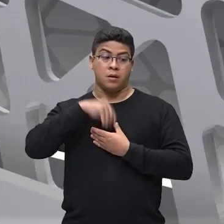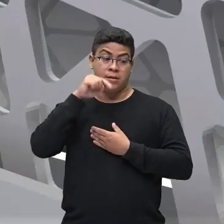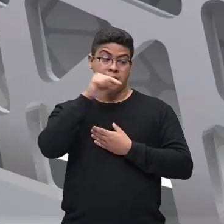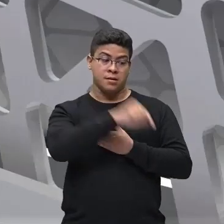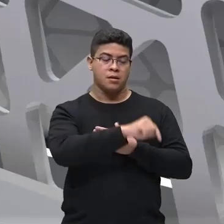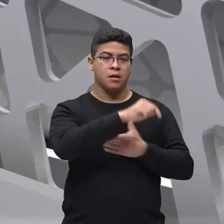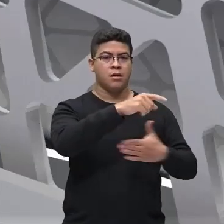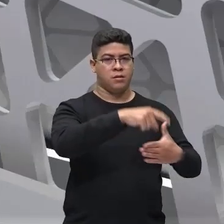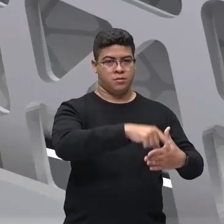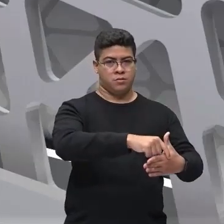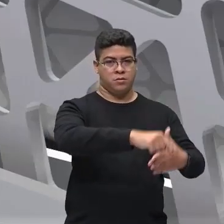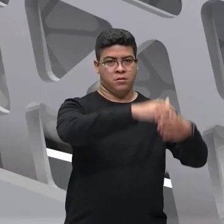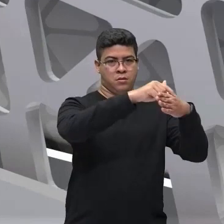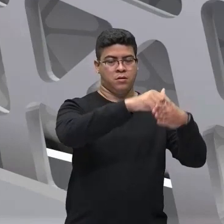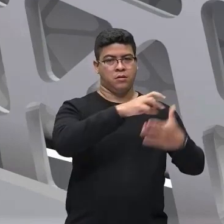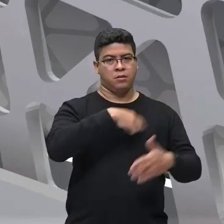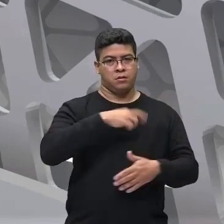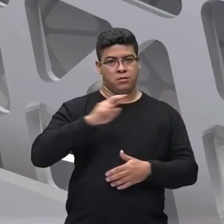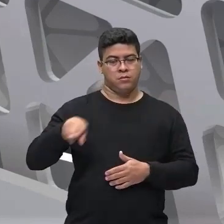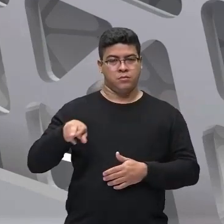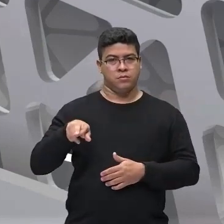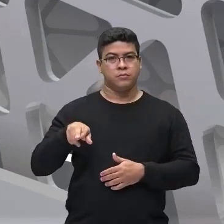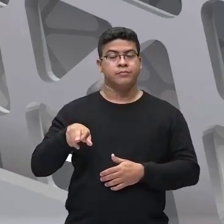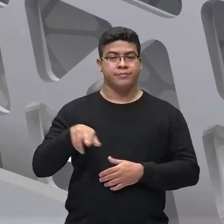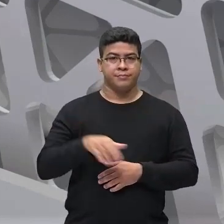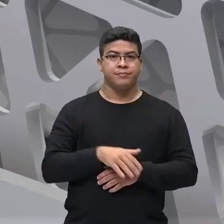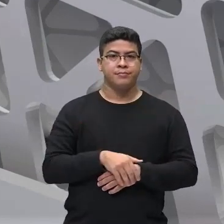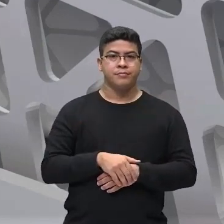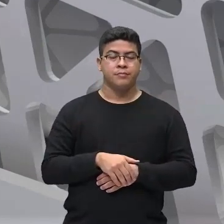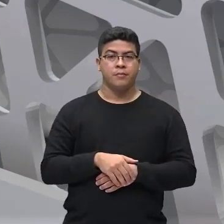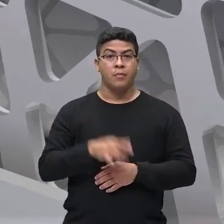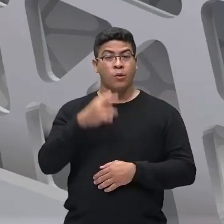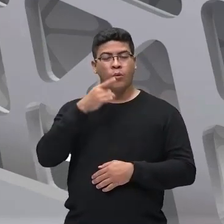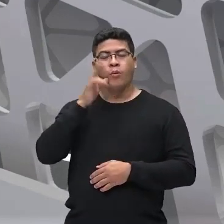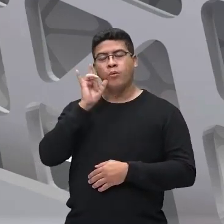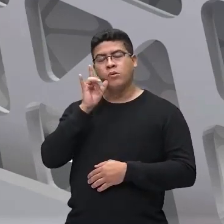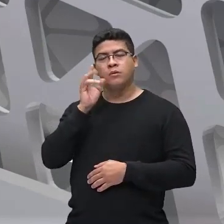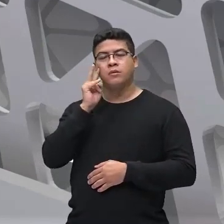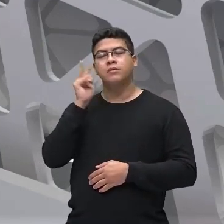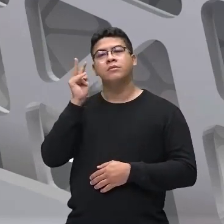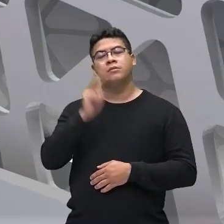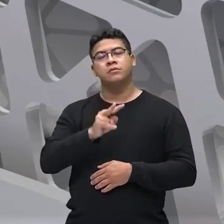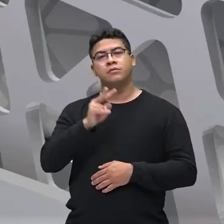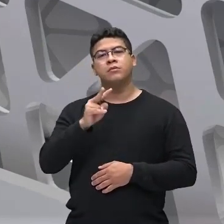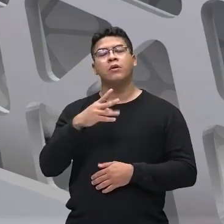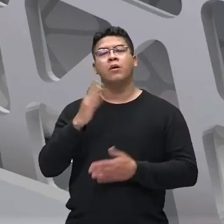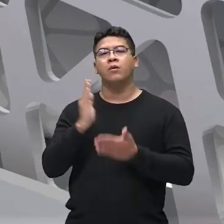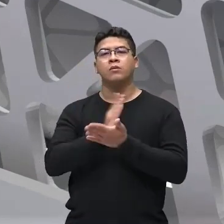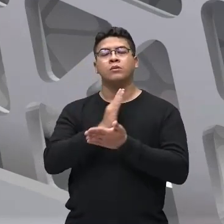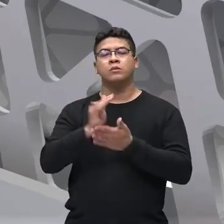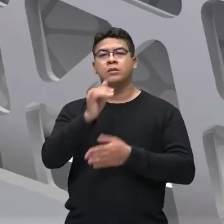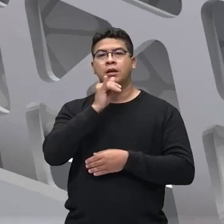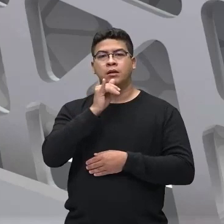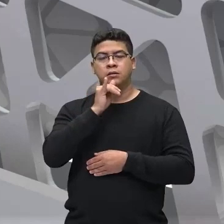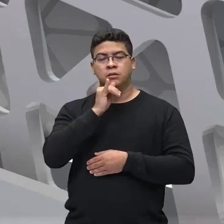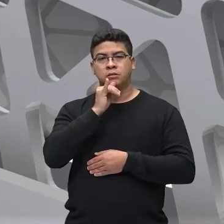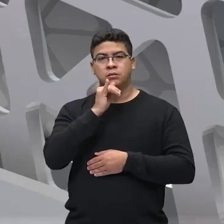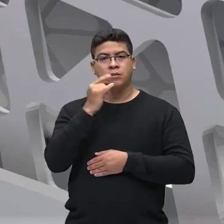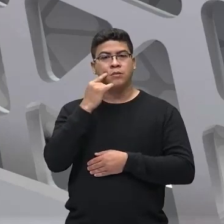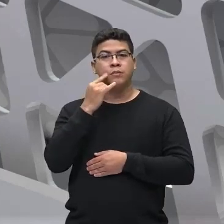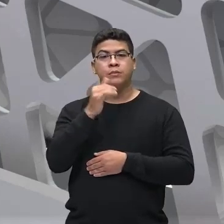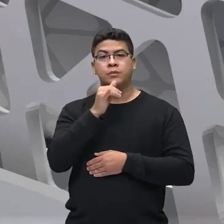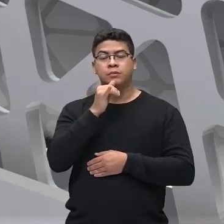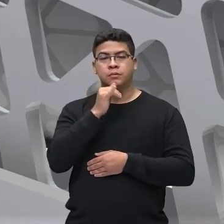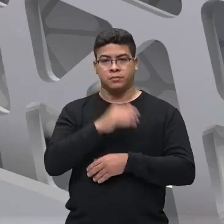Líderes religiosos que deram a sua vida, certo? Voltando à